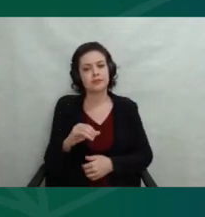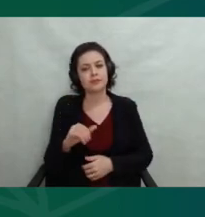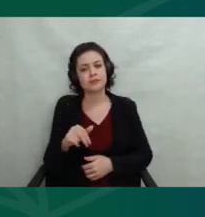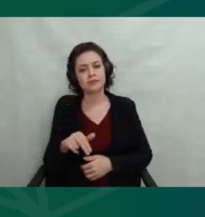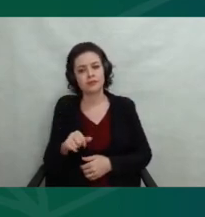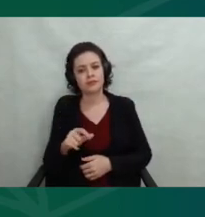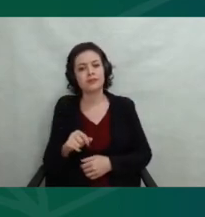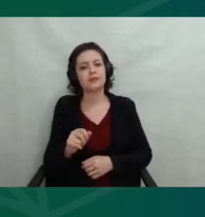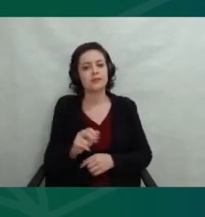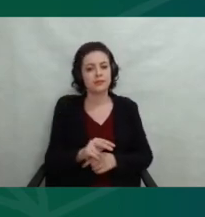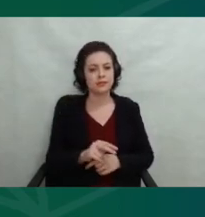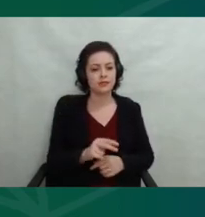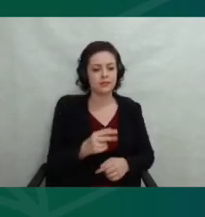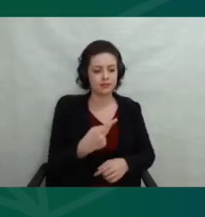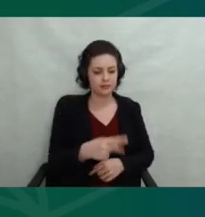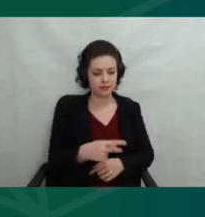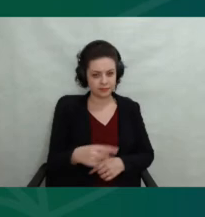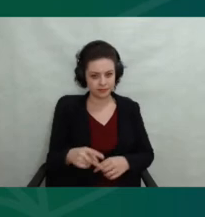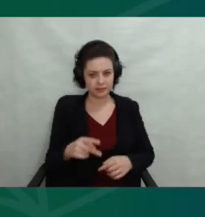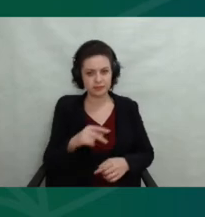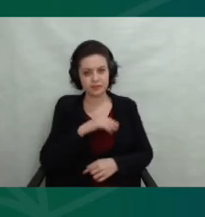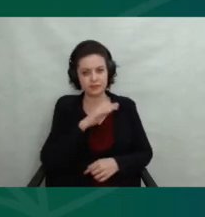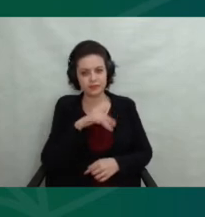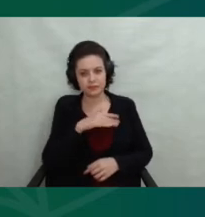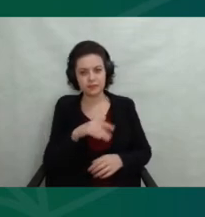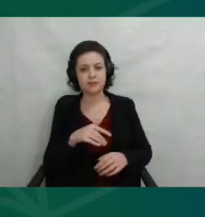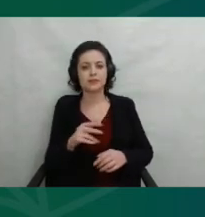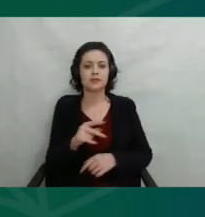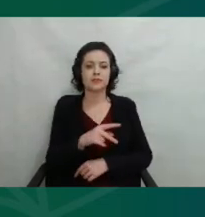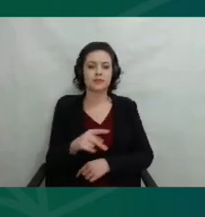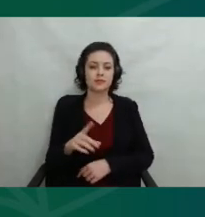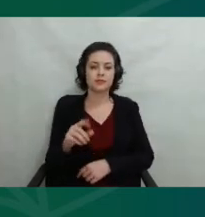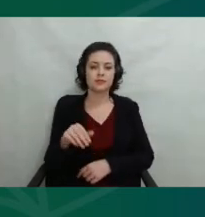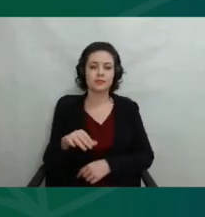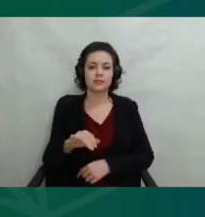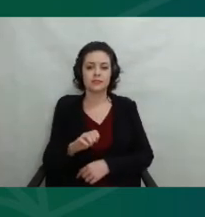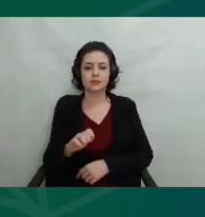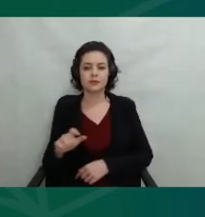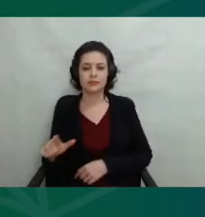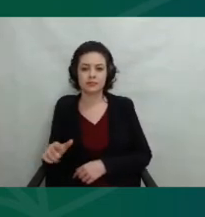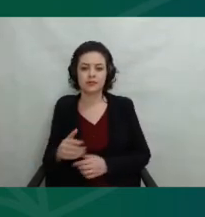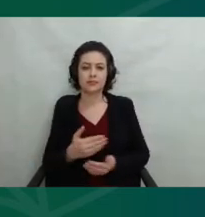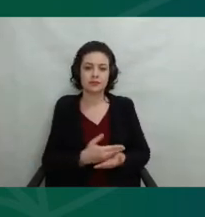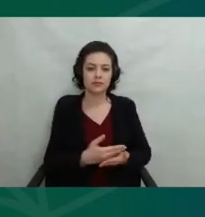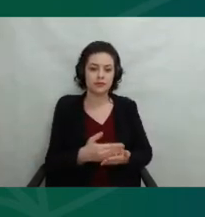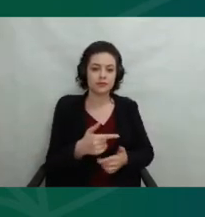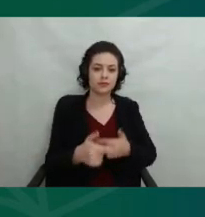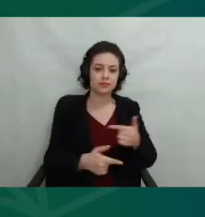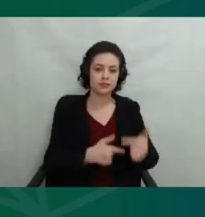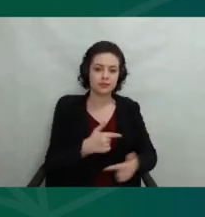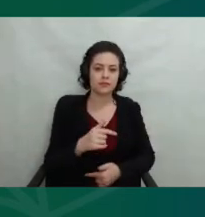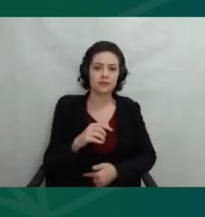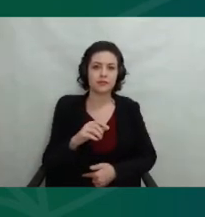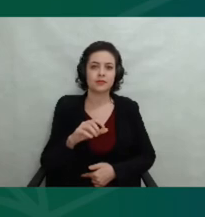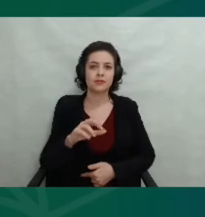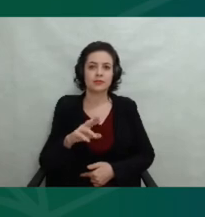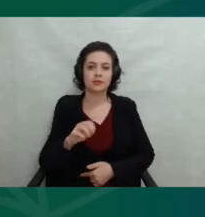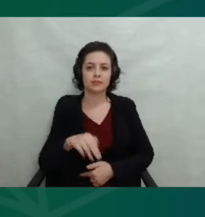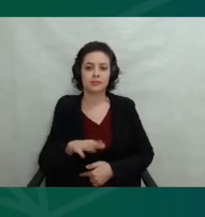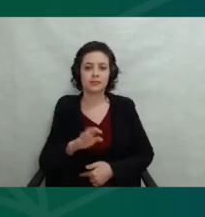organismos marinhos? Então, com a ajuda, com a colaboração do professor Daniel Arak, começamos a trabalhar com crack, fizemos exposição